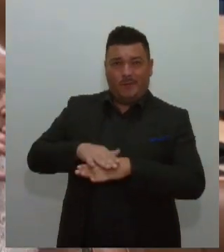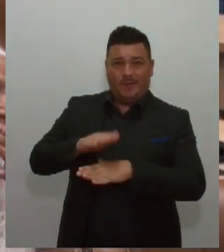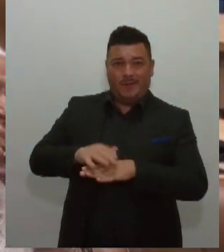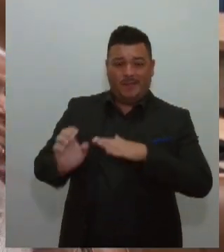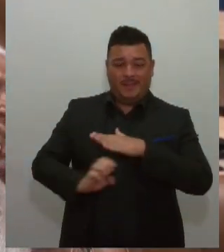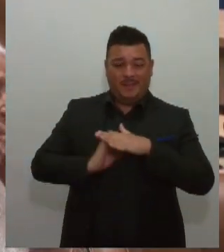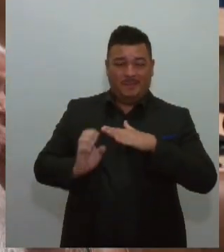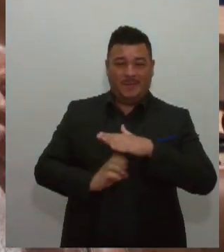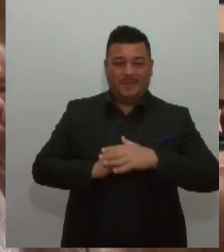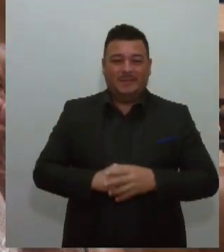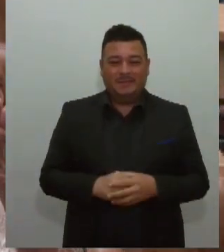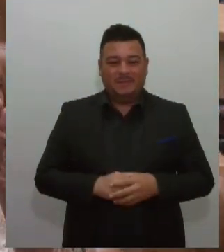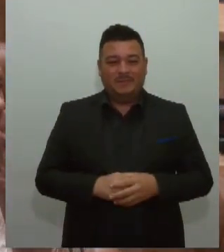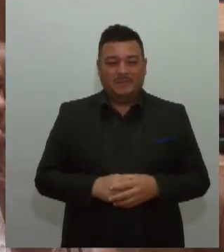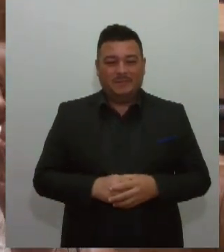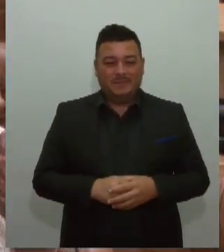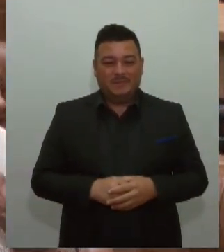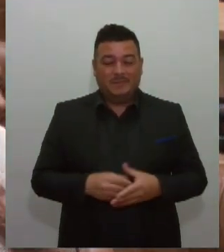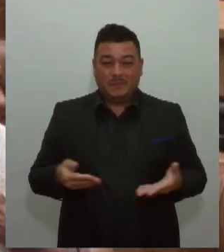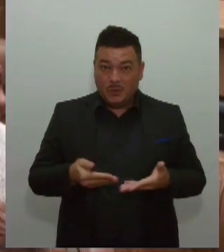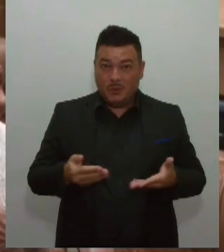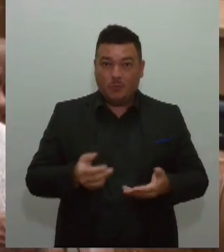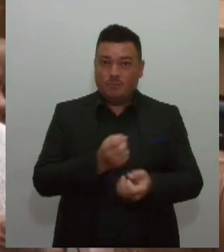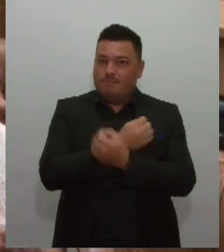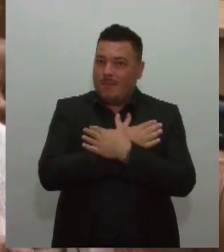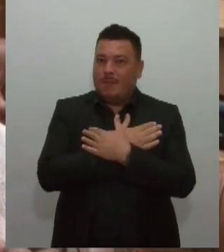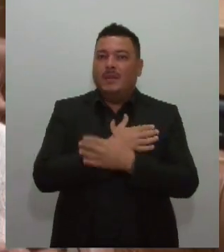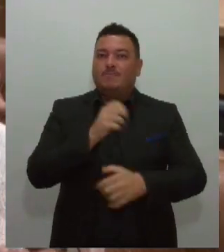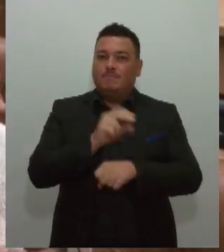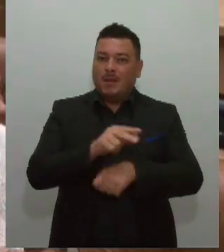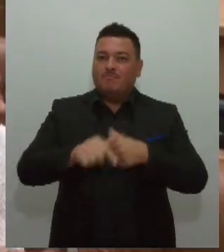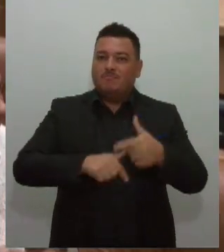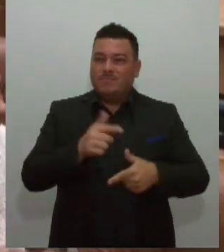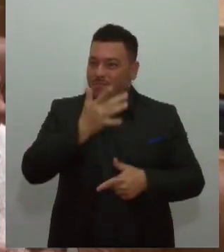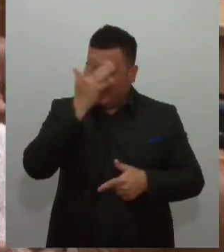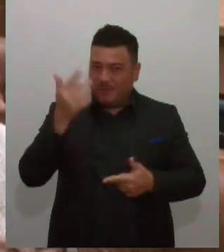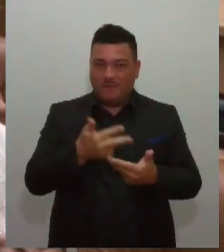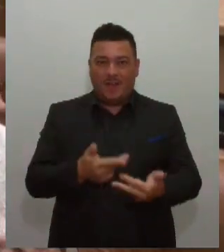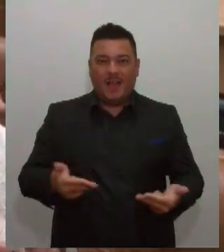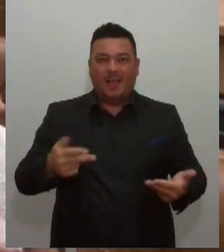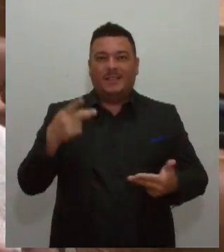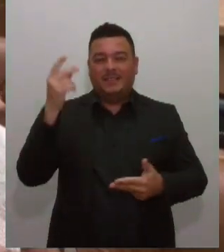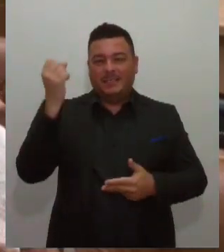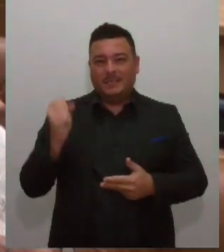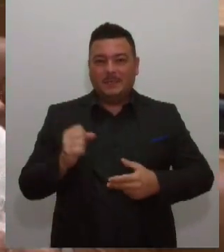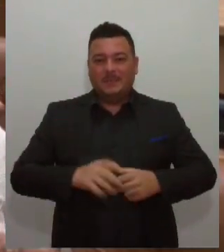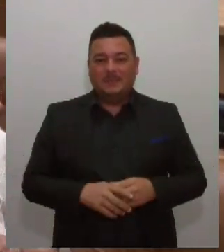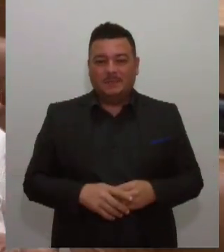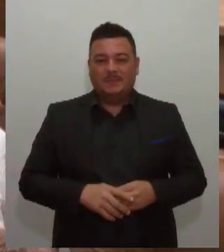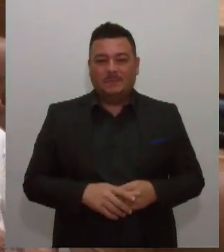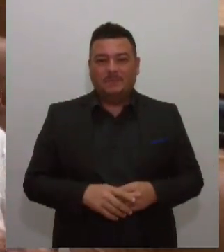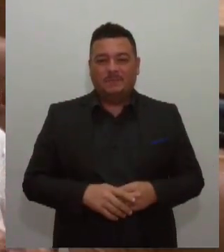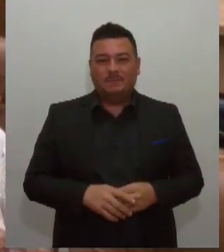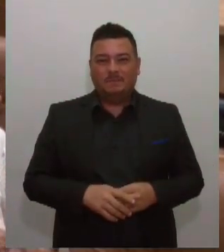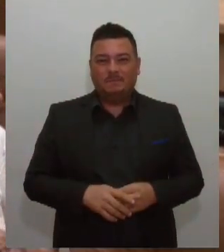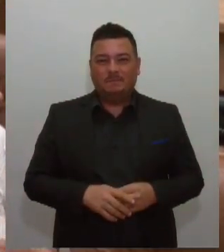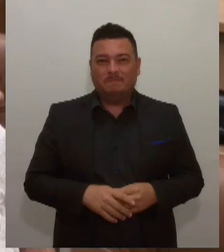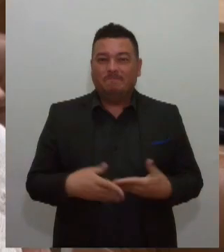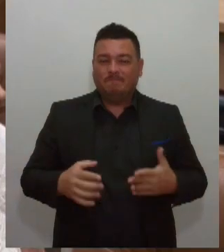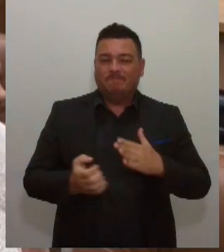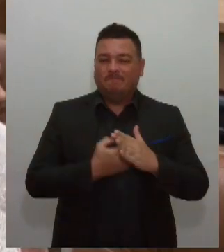gerou muitos empregos para todas as pessoas, né, sergipanos, diretos e indiretos. Então, a empresa é o que é